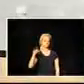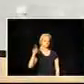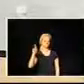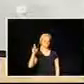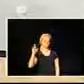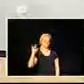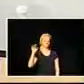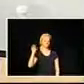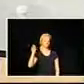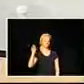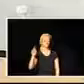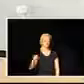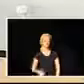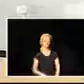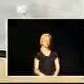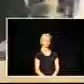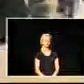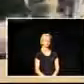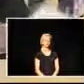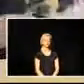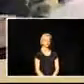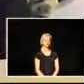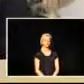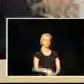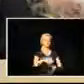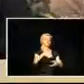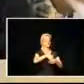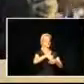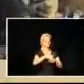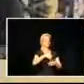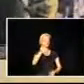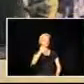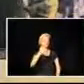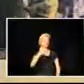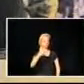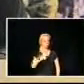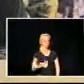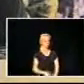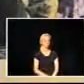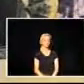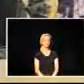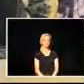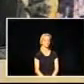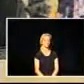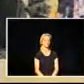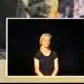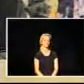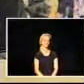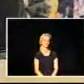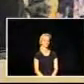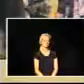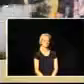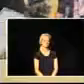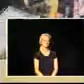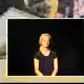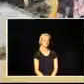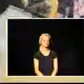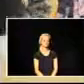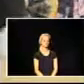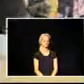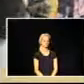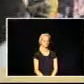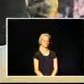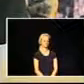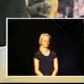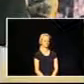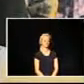esta lei entra em vigor na data de sua publicação. Em votação, aprovado. Declaro aprovado o projeto de lei ordinária